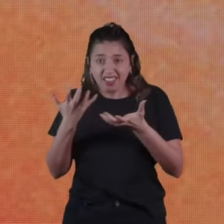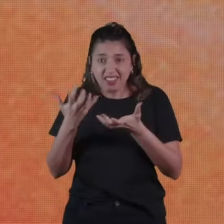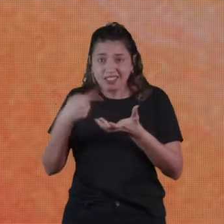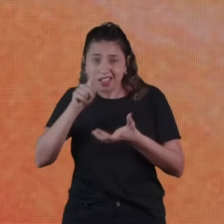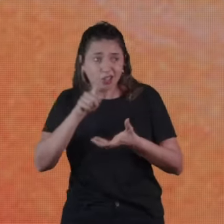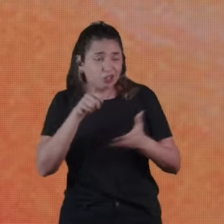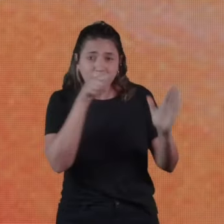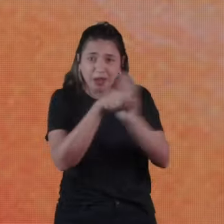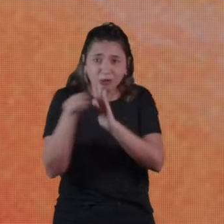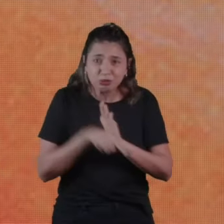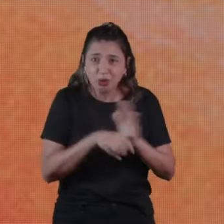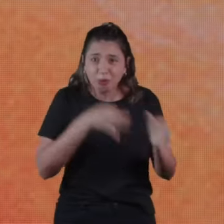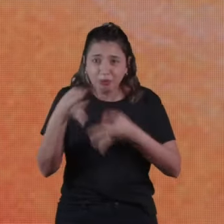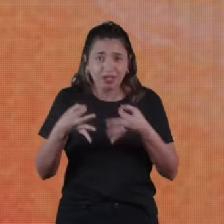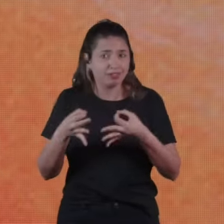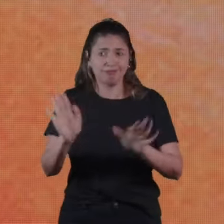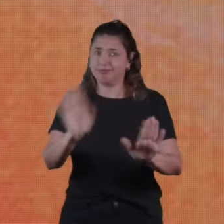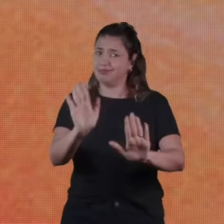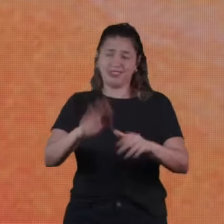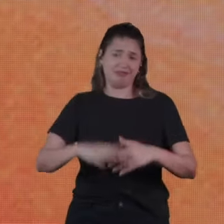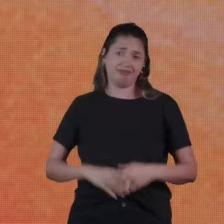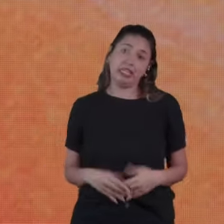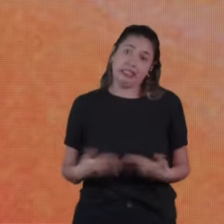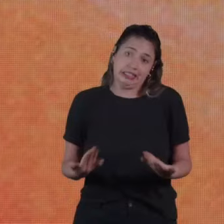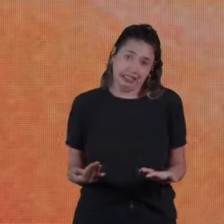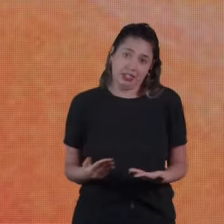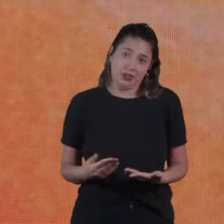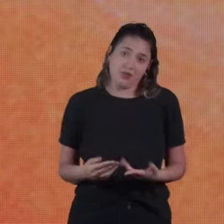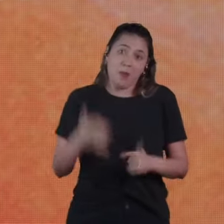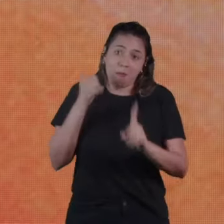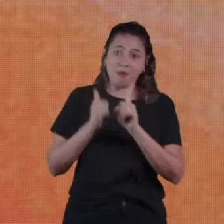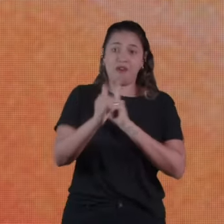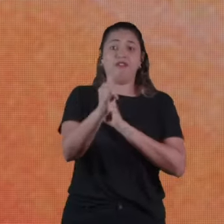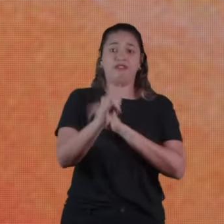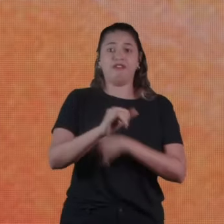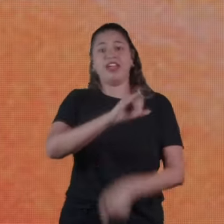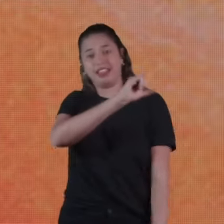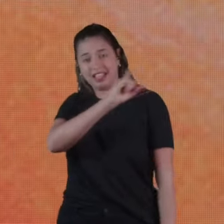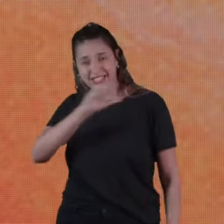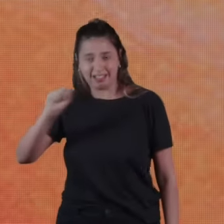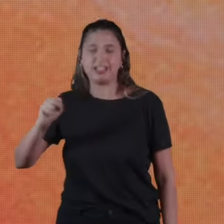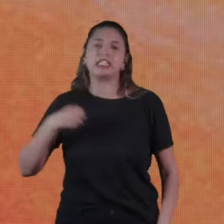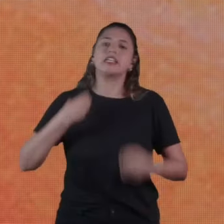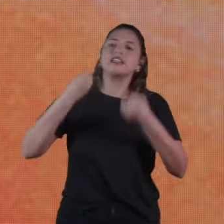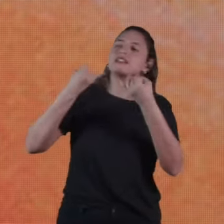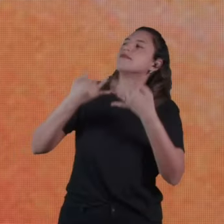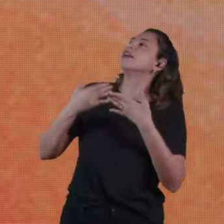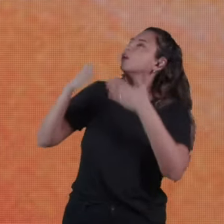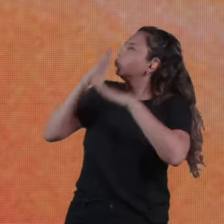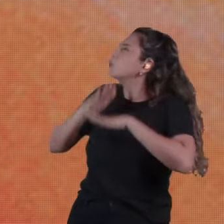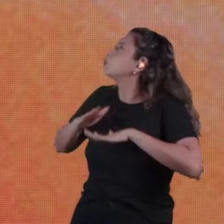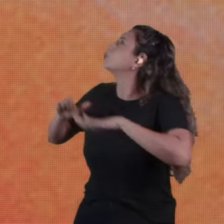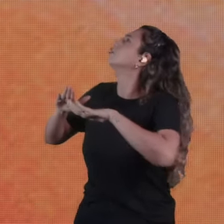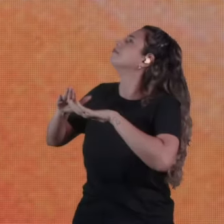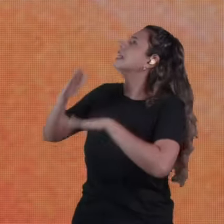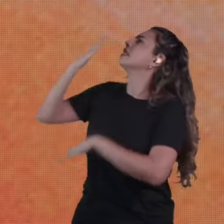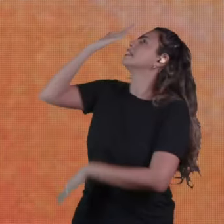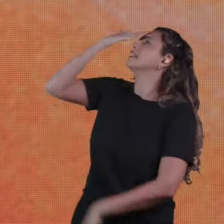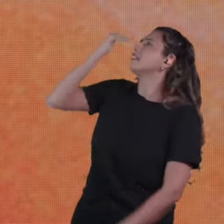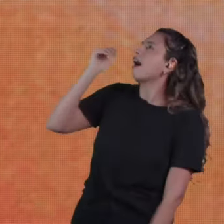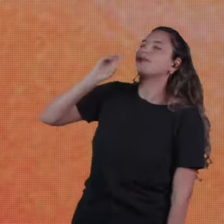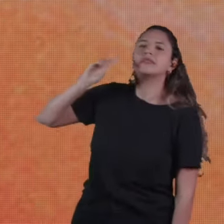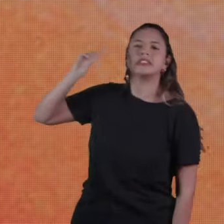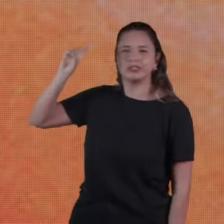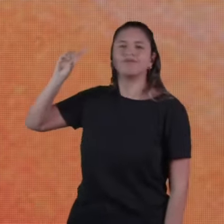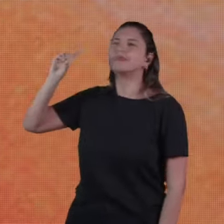Não. Então o profeta Isaías está adorando a Deus, reconhecendo a sua onisciência